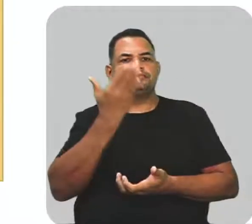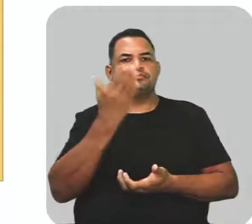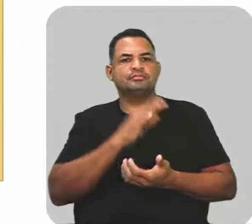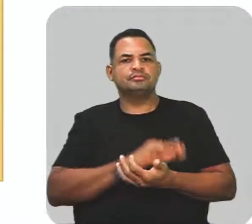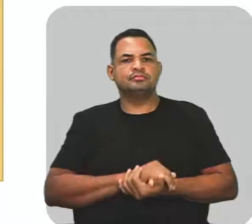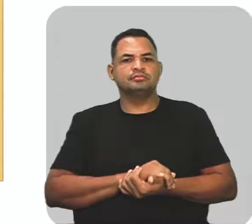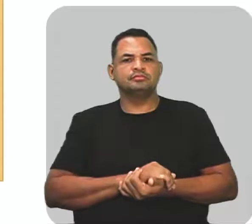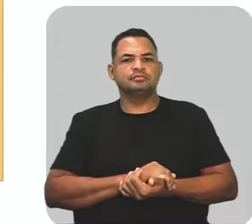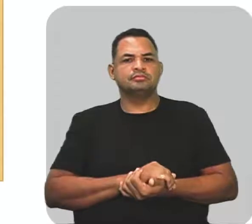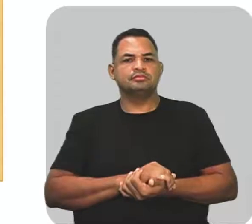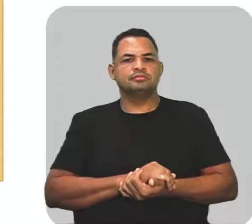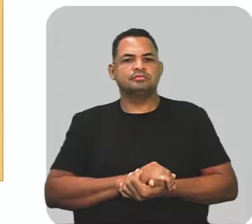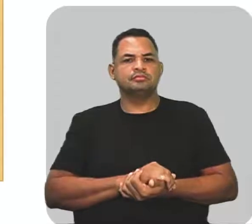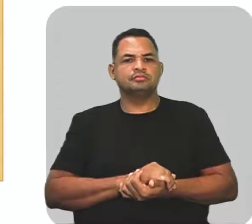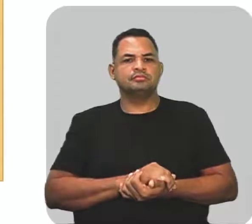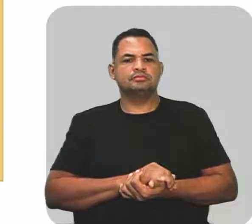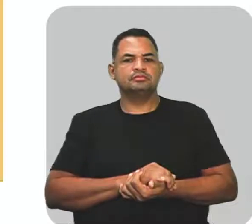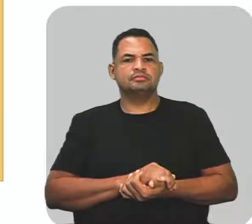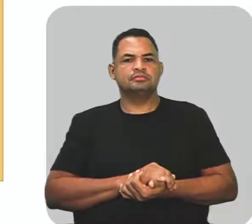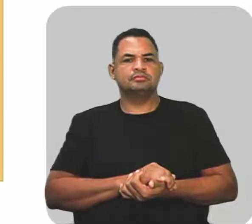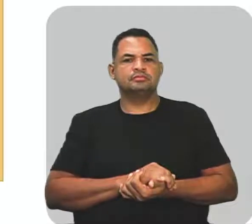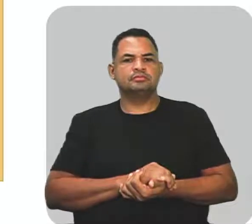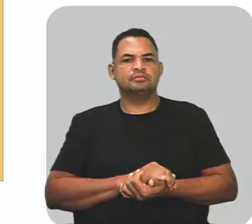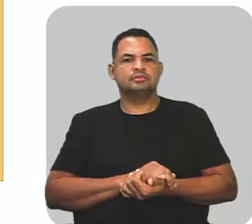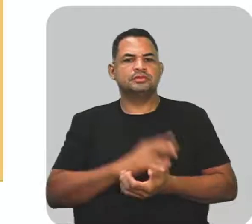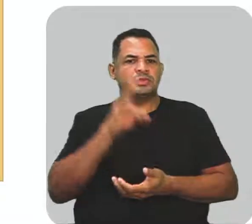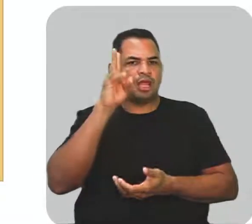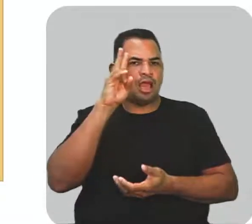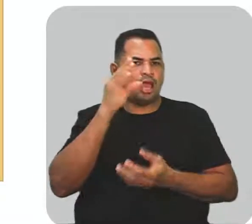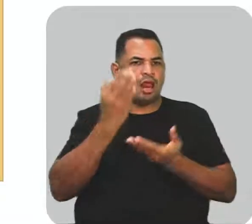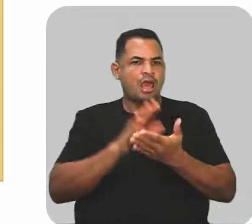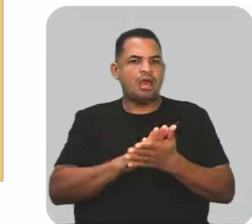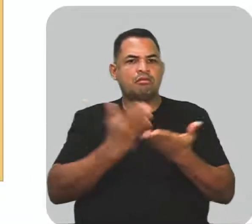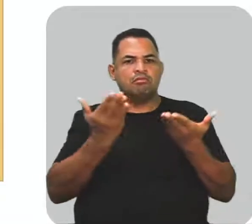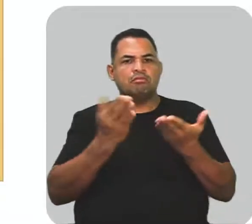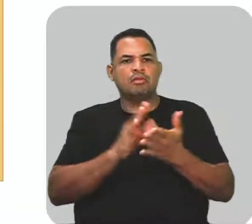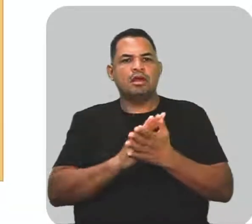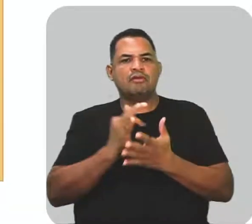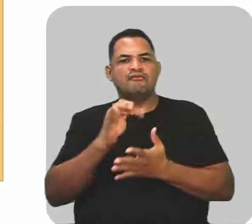traz aí, já recordando Afonso Romano.